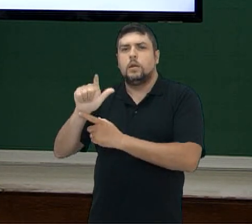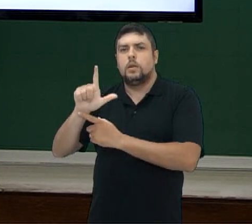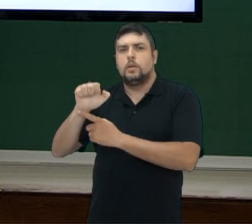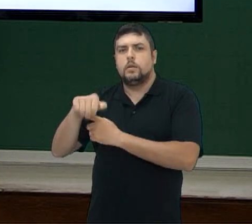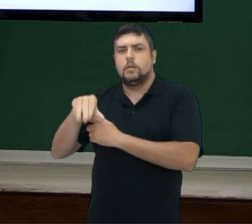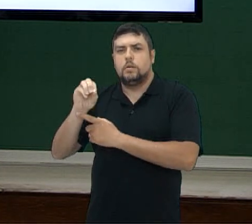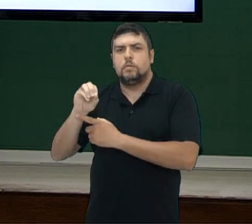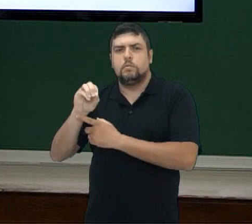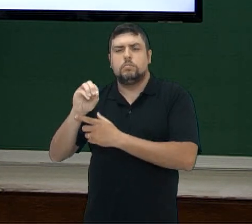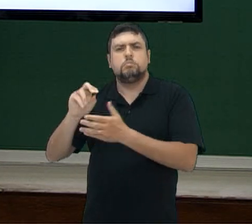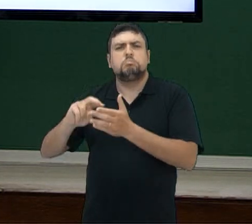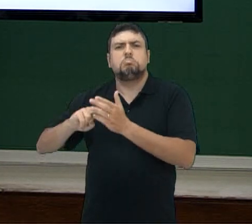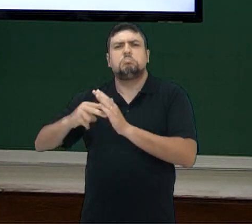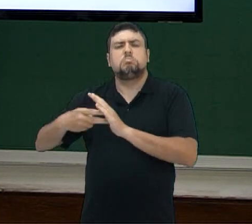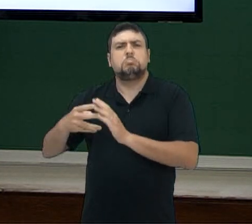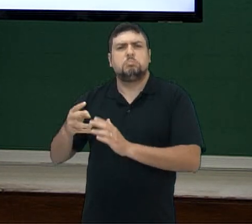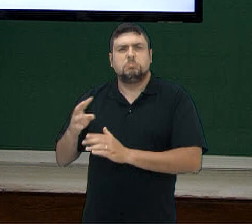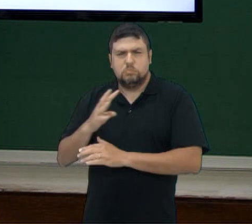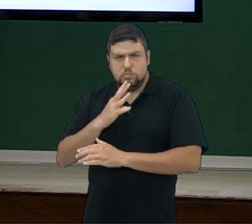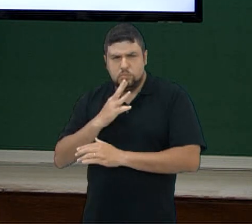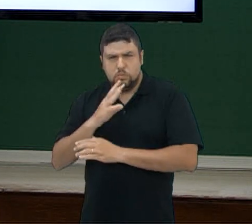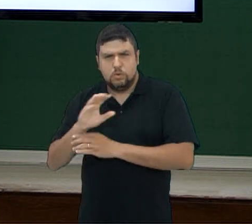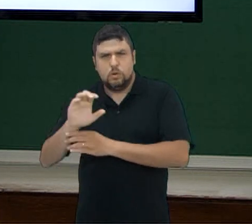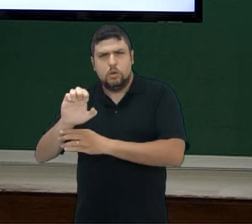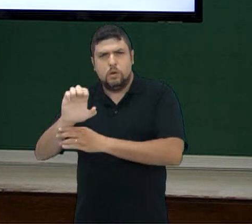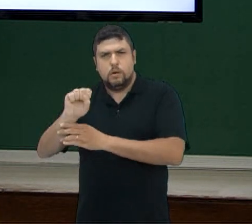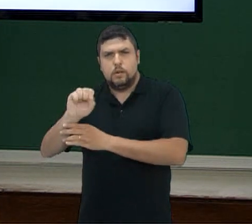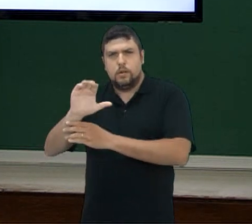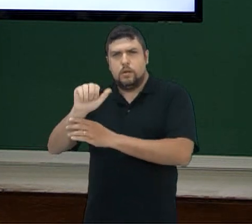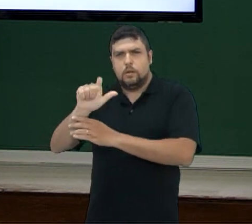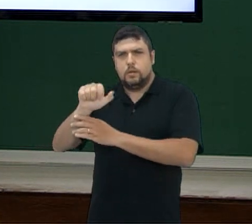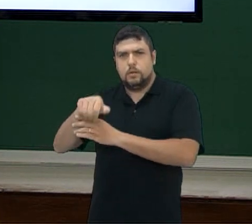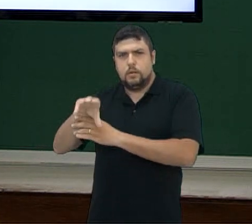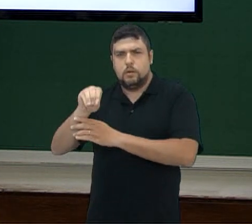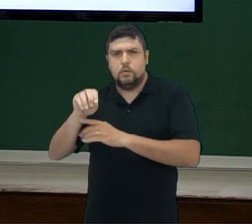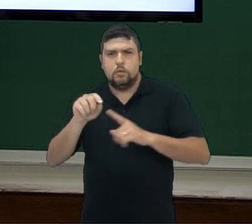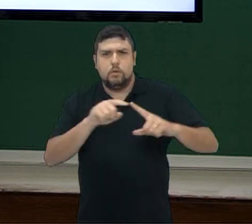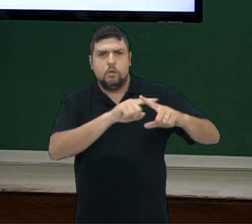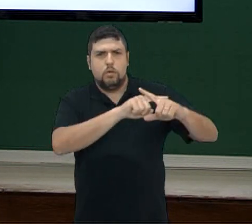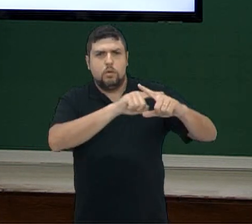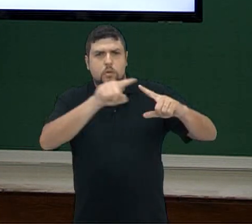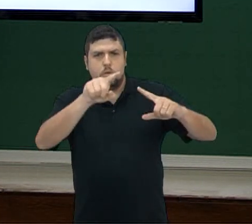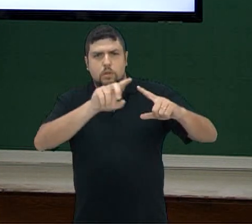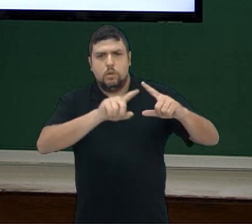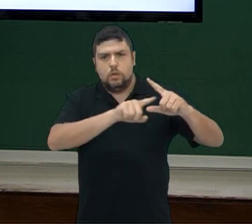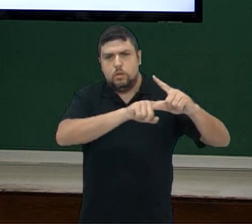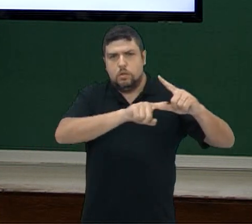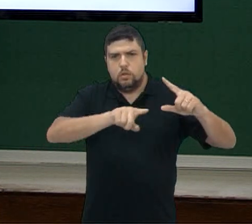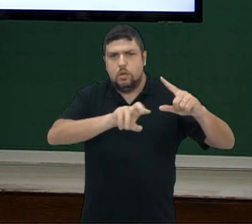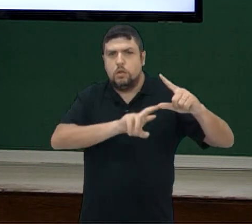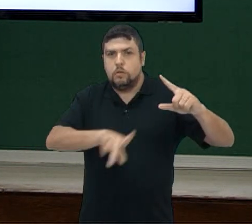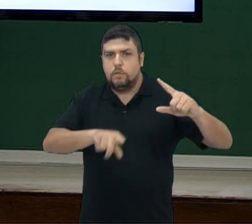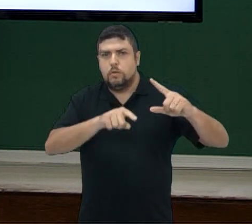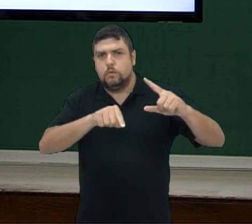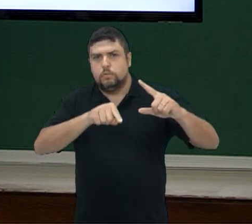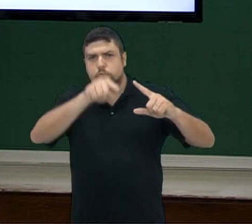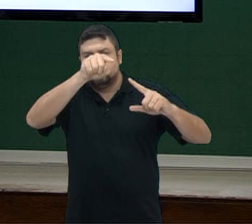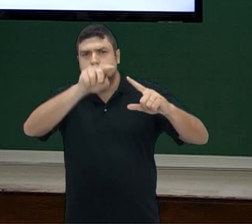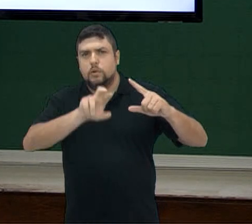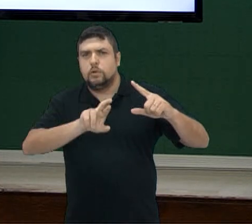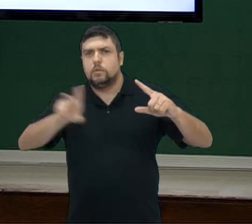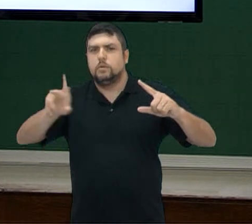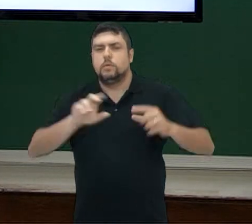escaleno? O triângulo escaleno, ele tem as 3 medidas diferentes e seus ângulos também diferentes. Então,